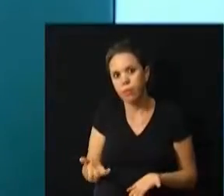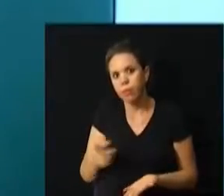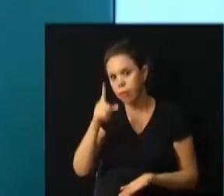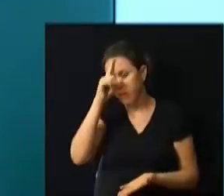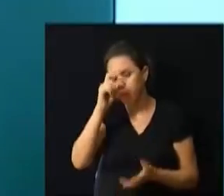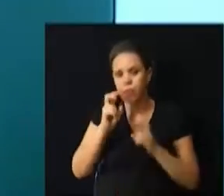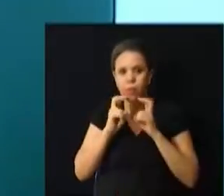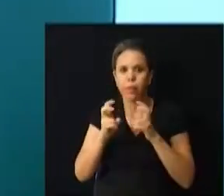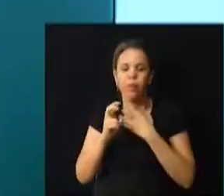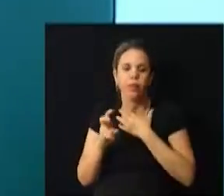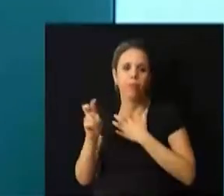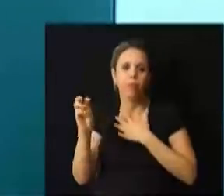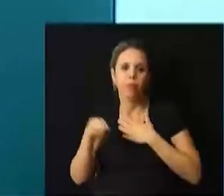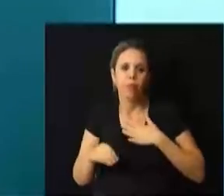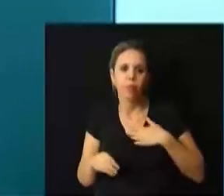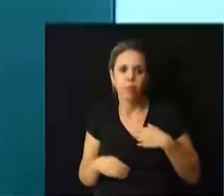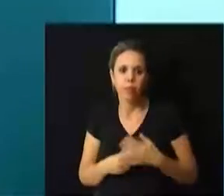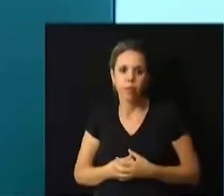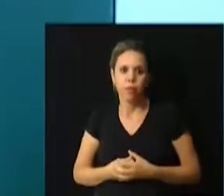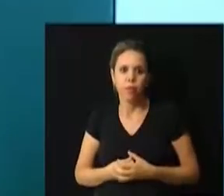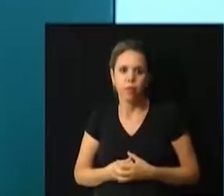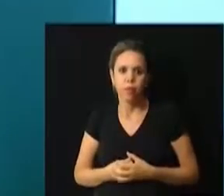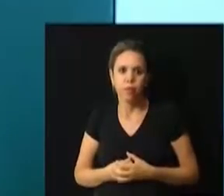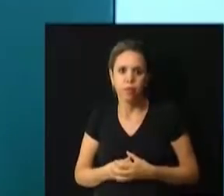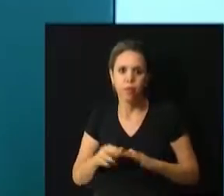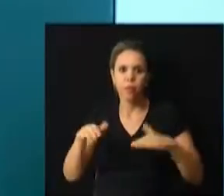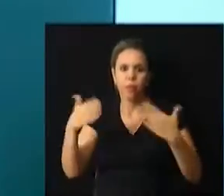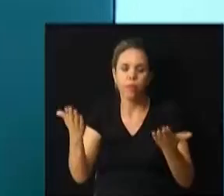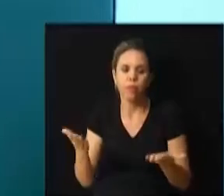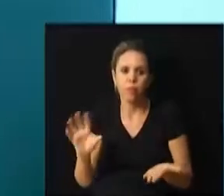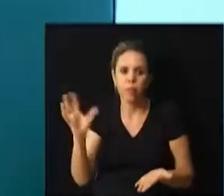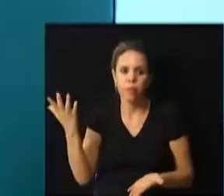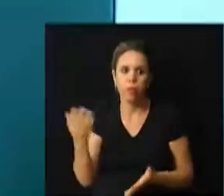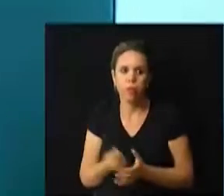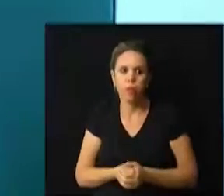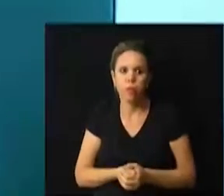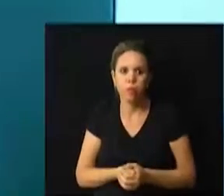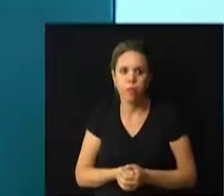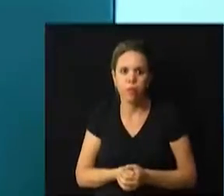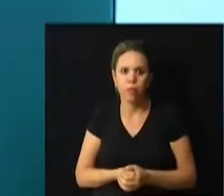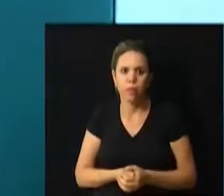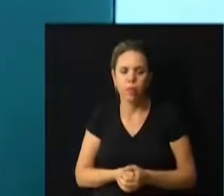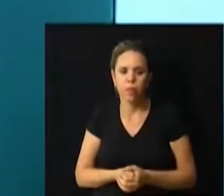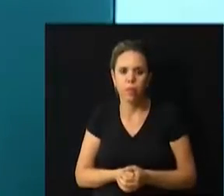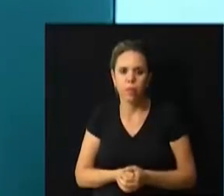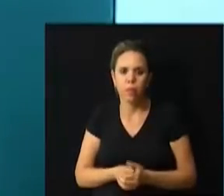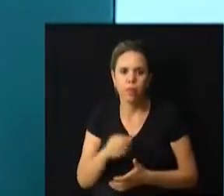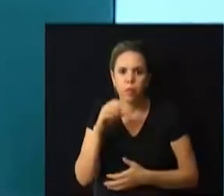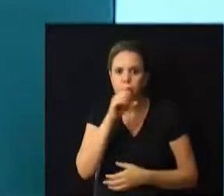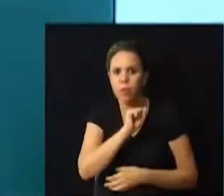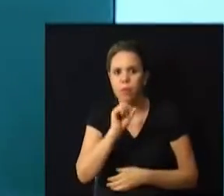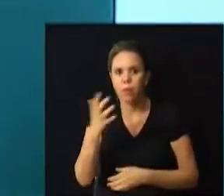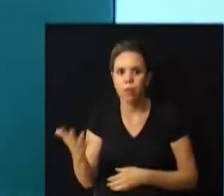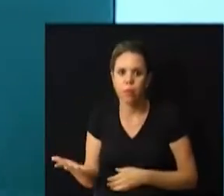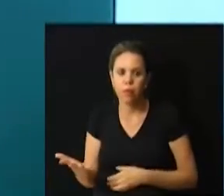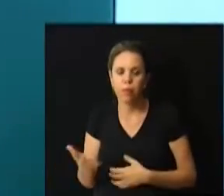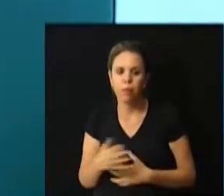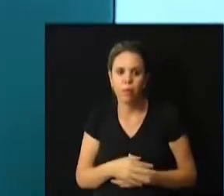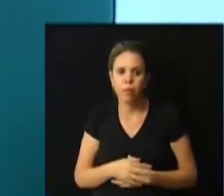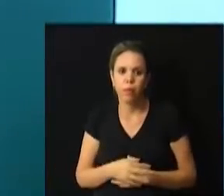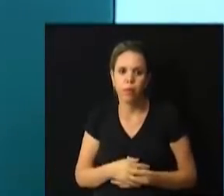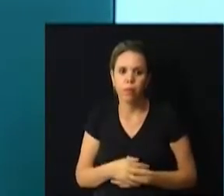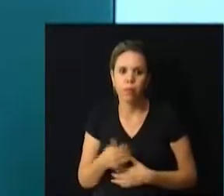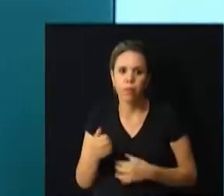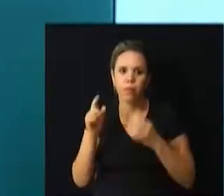no pronto-socorro e falam, um segundinho que eu fiquei fora dali, aconteceu. E esse segundinho já